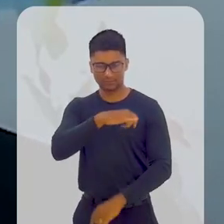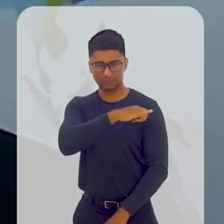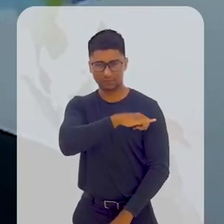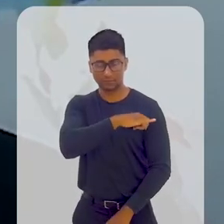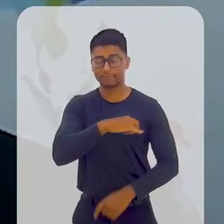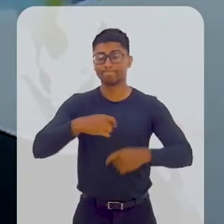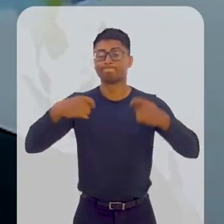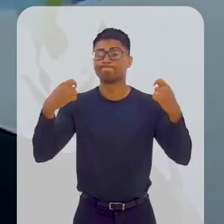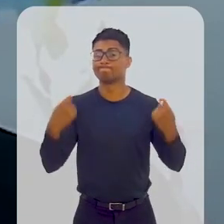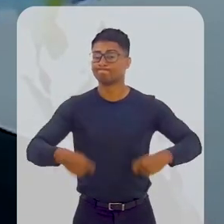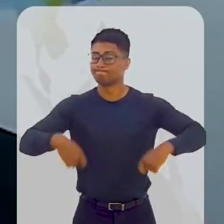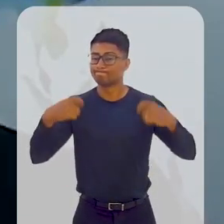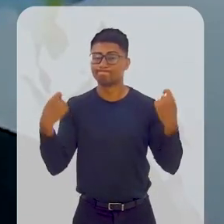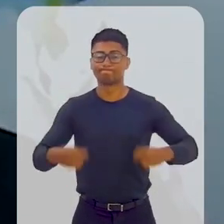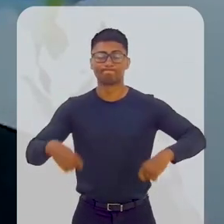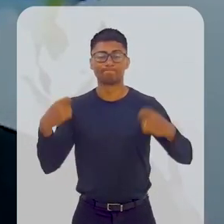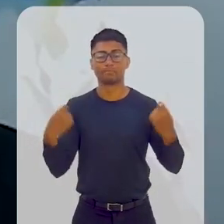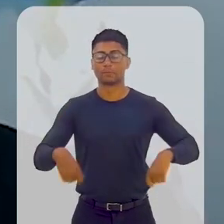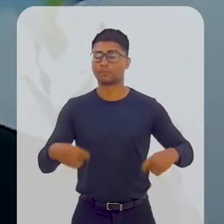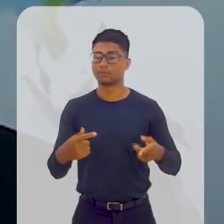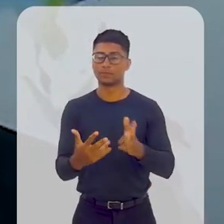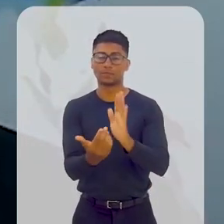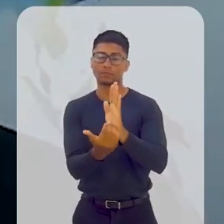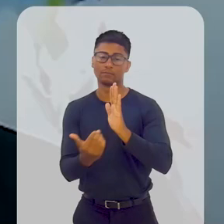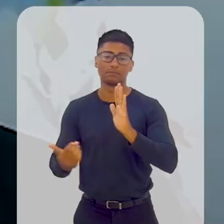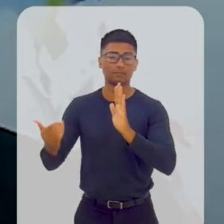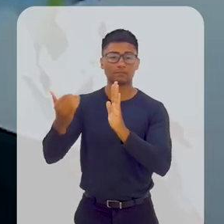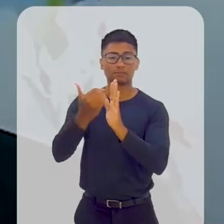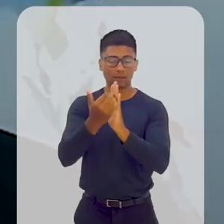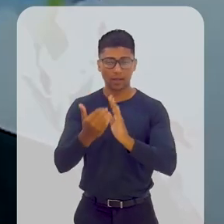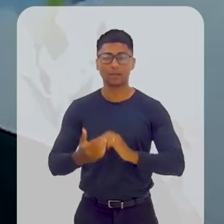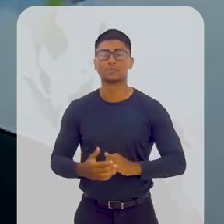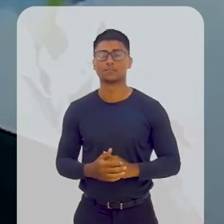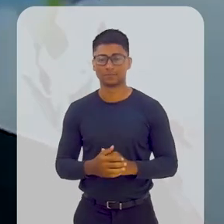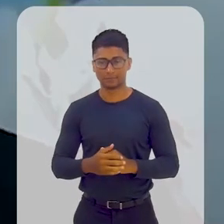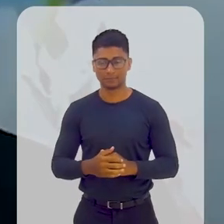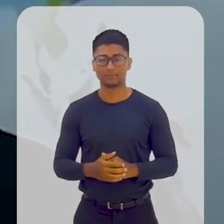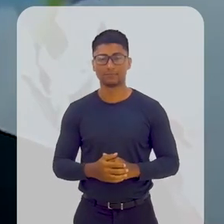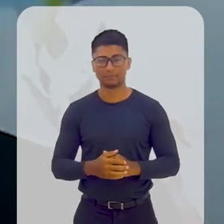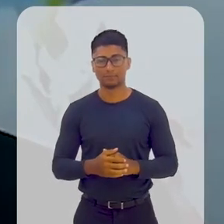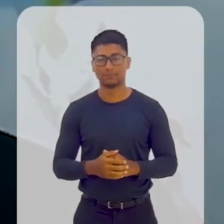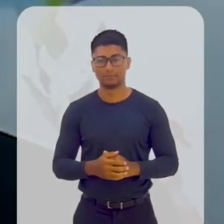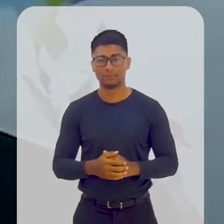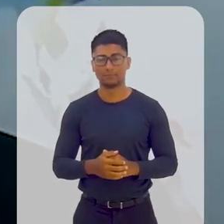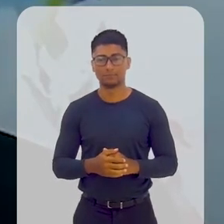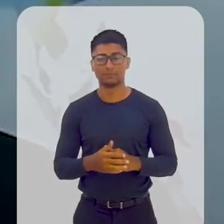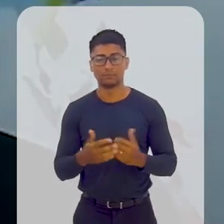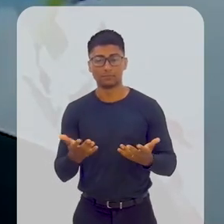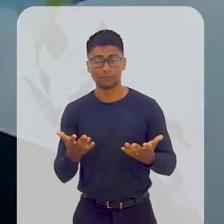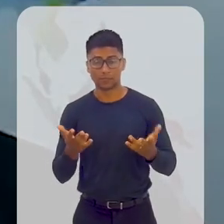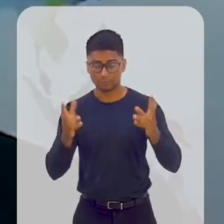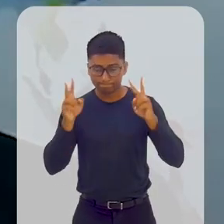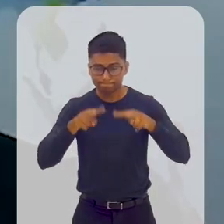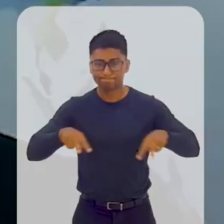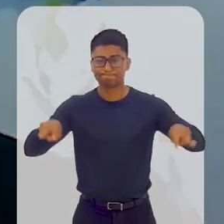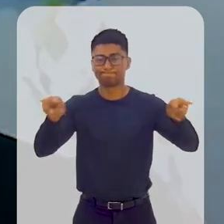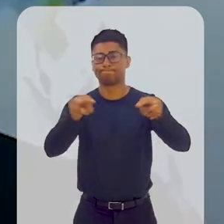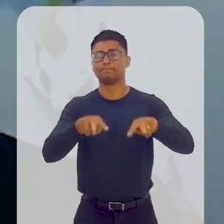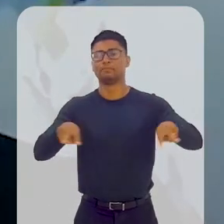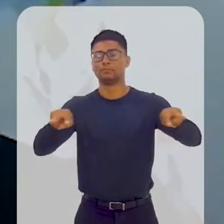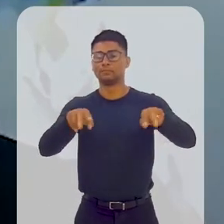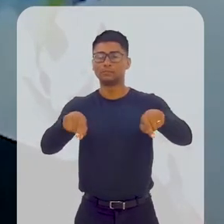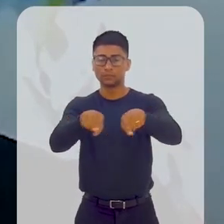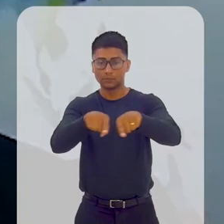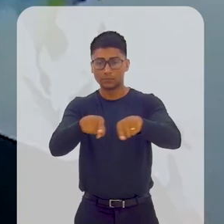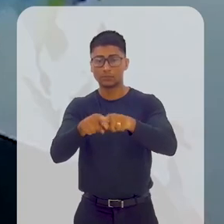Janeiro, ele precisa, né, cada vez mais se orientar por essa perspectiva. E aí, cada vez